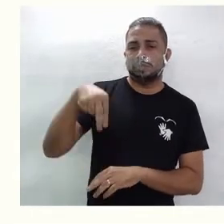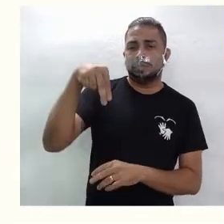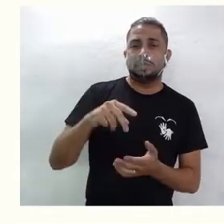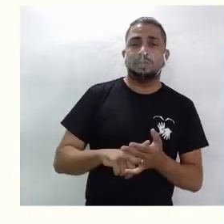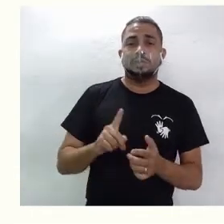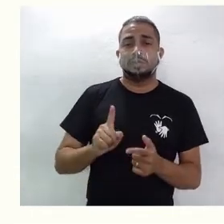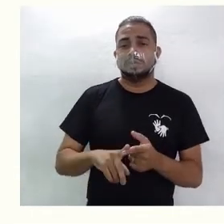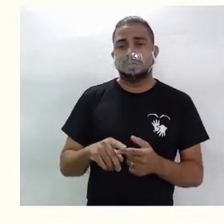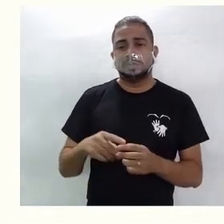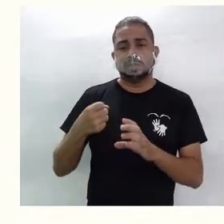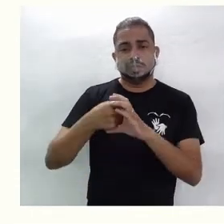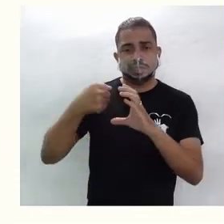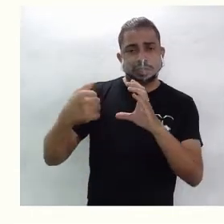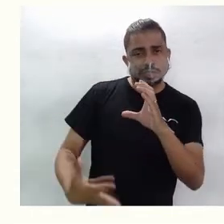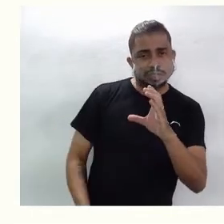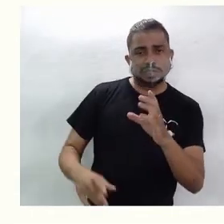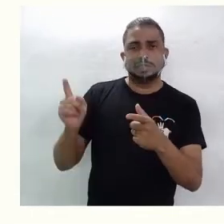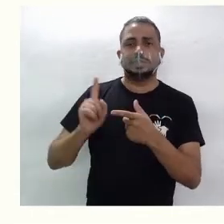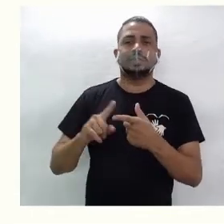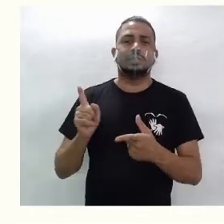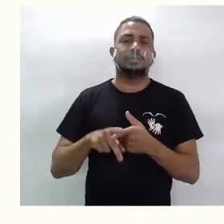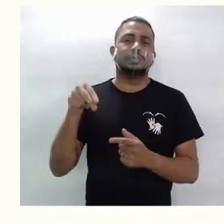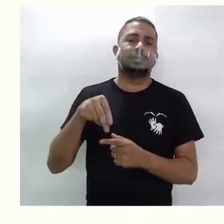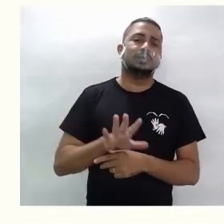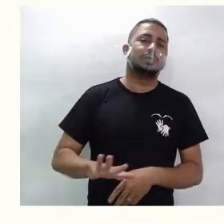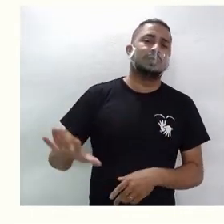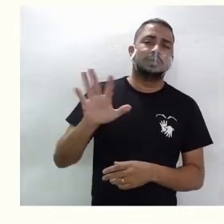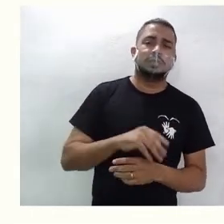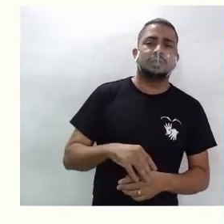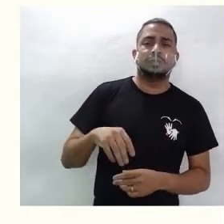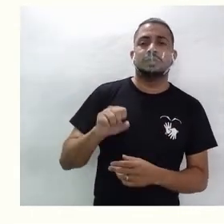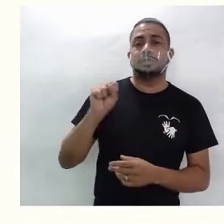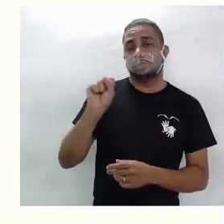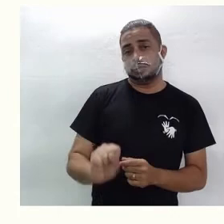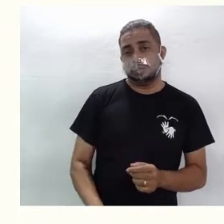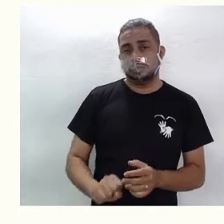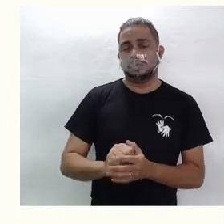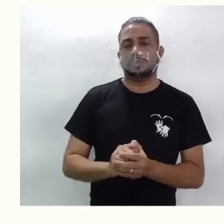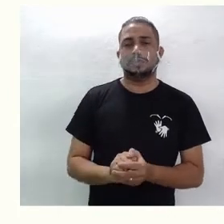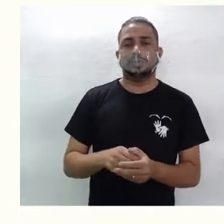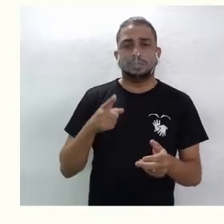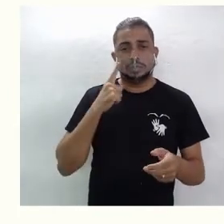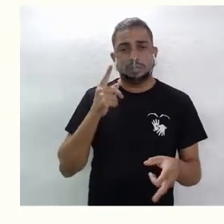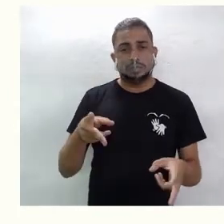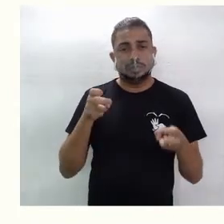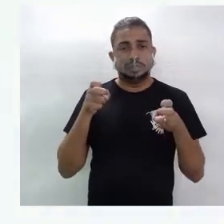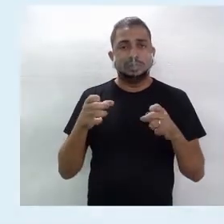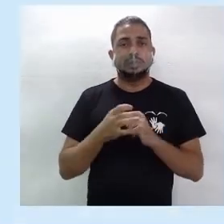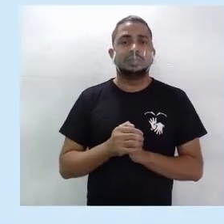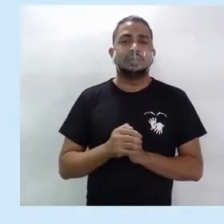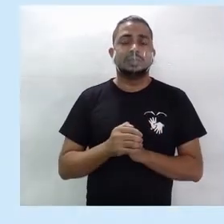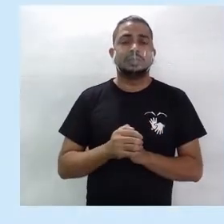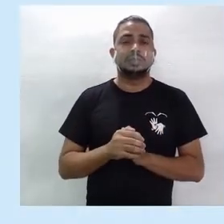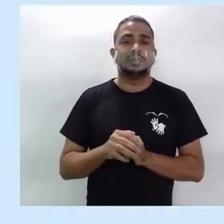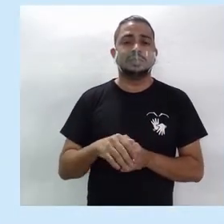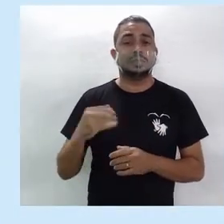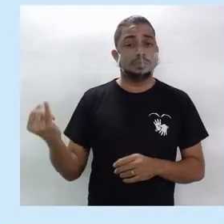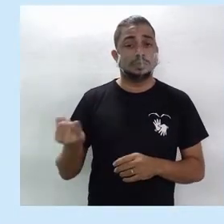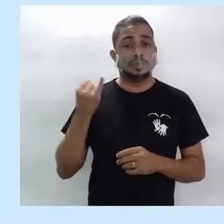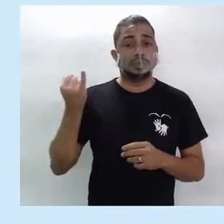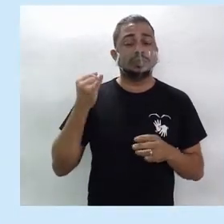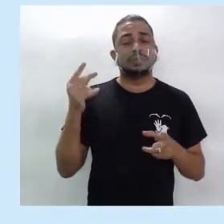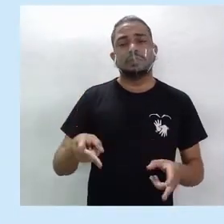devidas características, os estados do nordeste, sul, sudeste, tá? Gente, olha para mim. É importante a gente observar